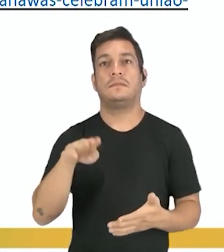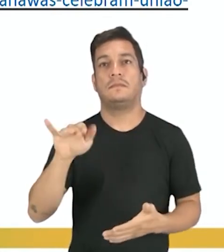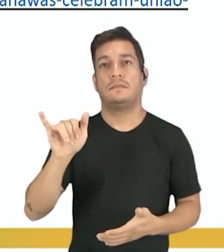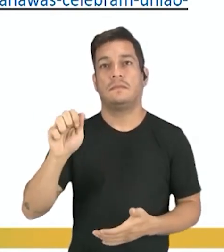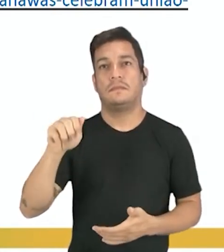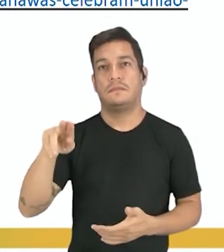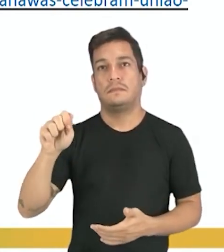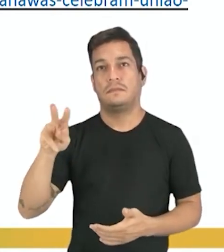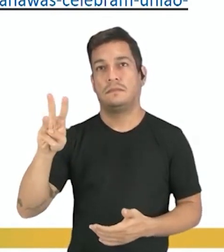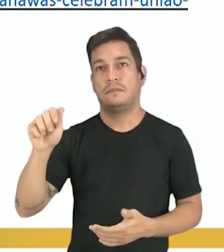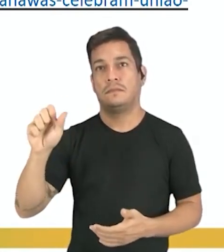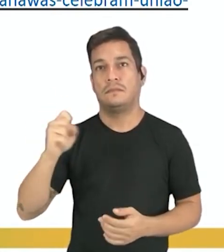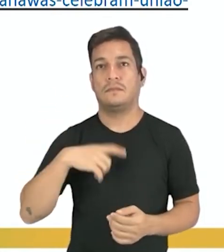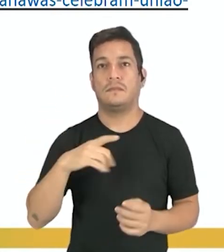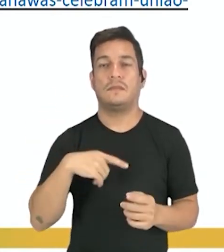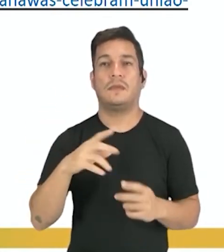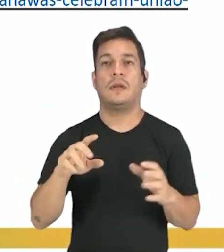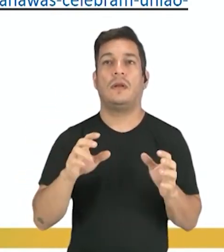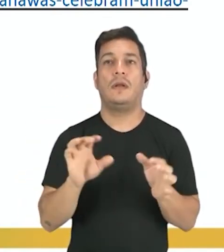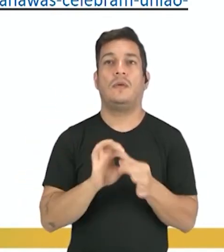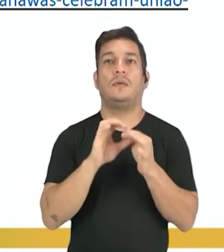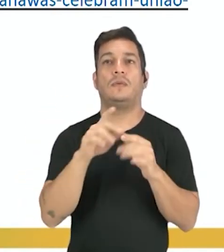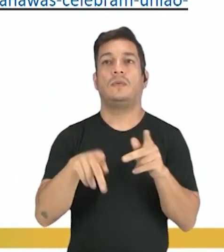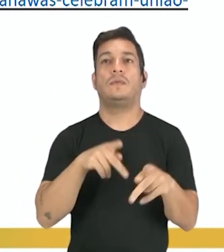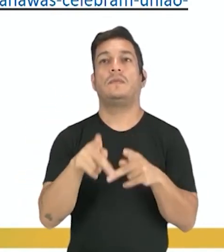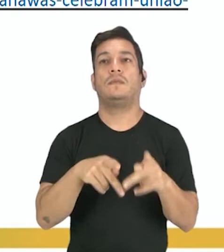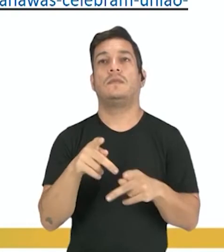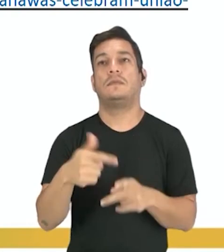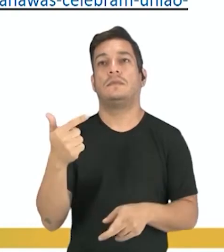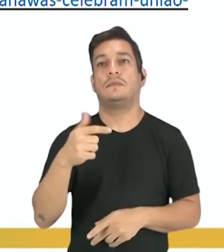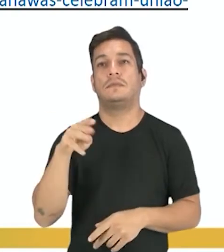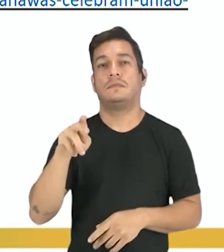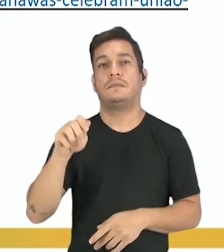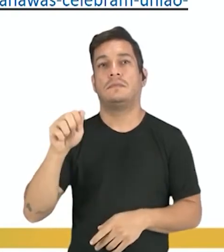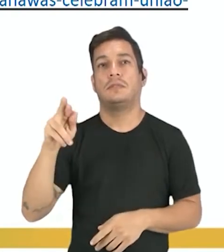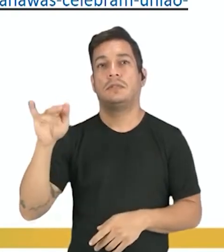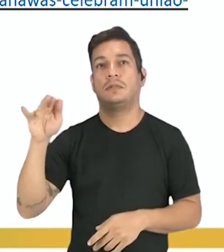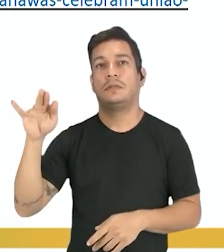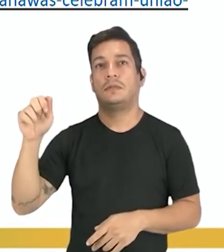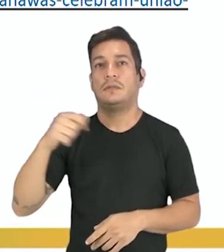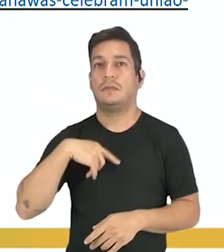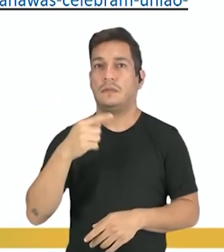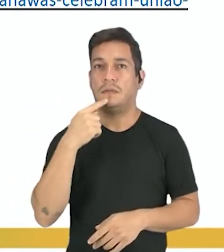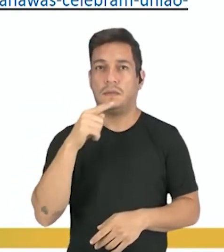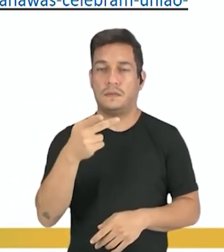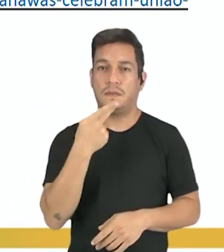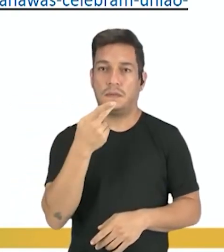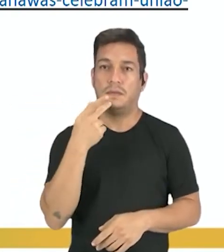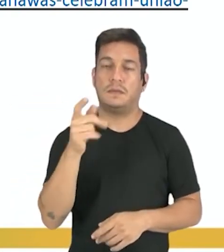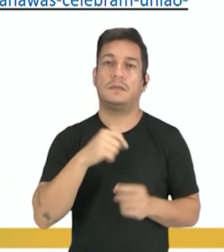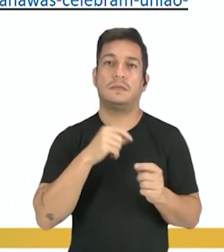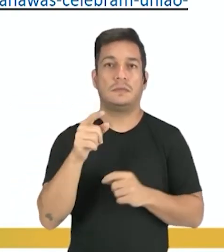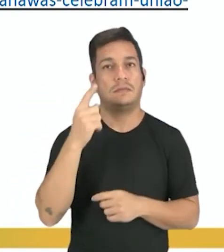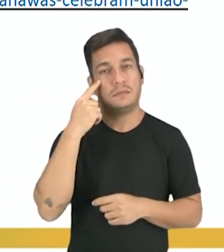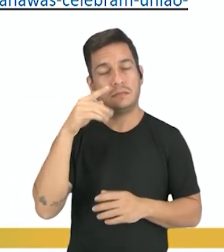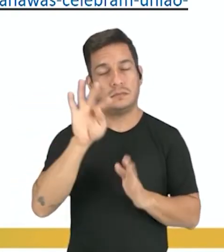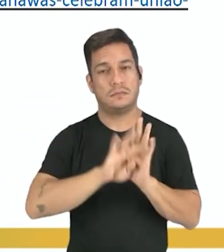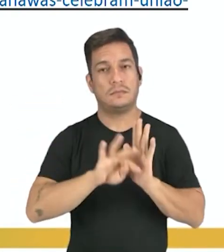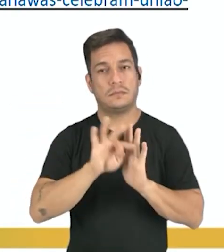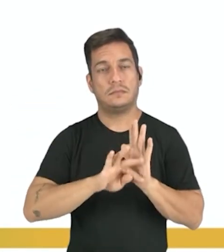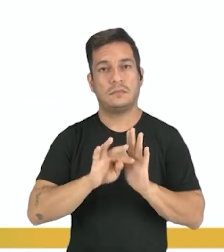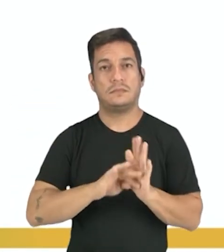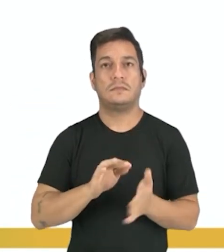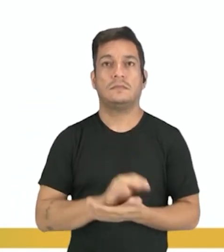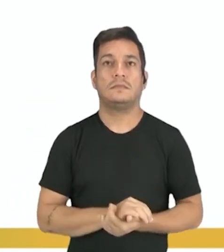e anal acelerar é do Povo no segundo mariri e faça um pequeno comentário sobre as suas impressões no